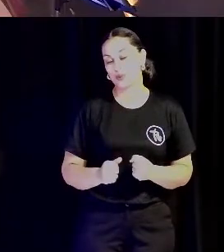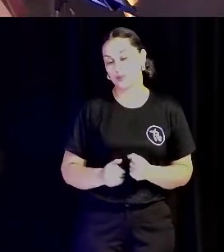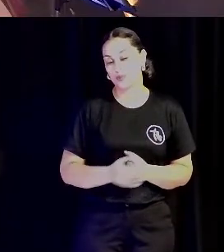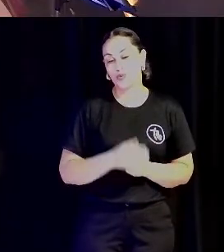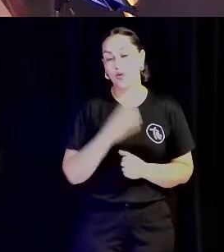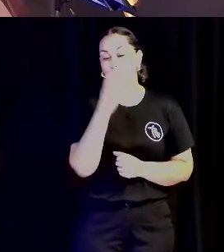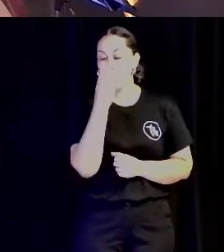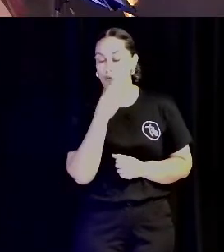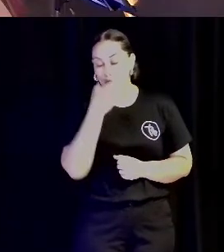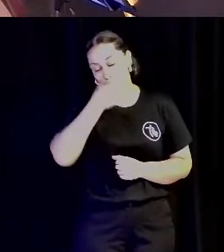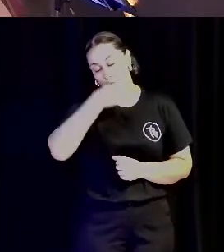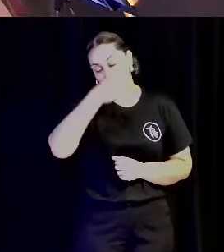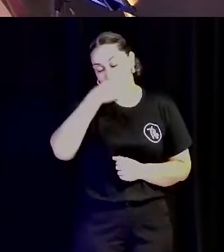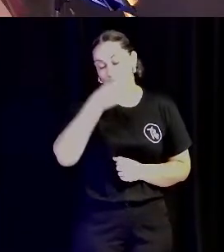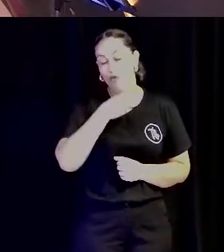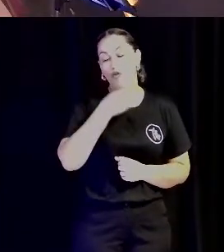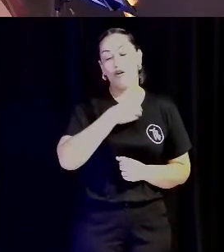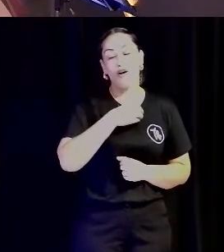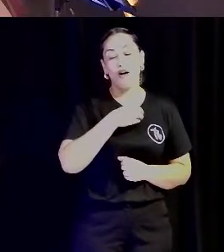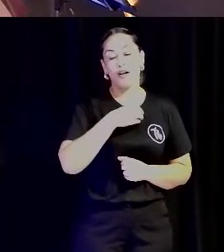até...